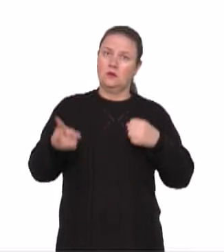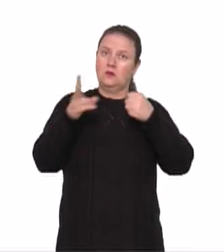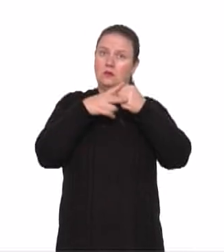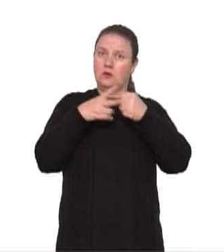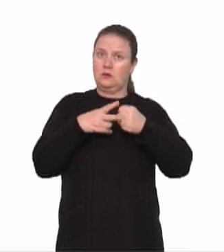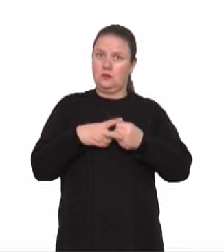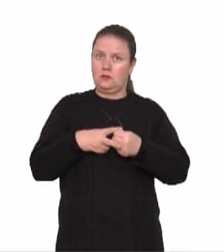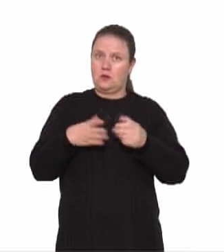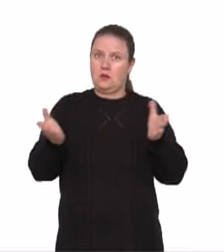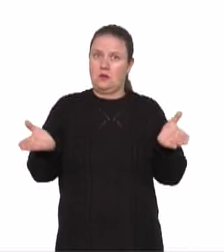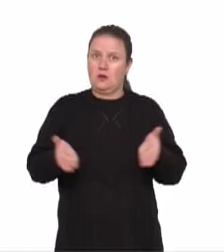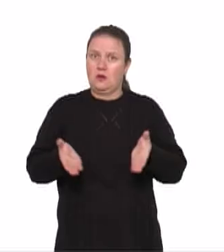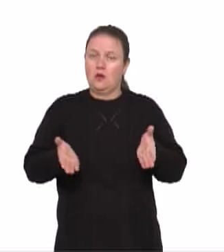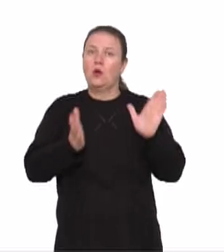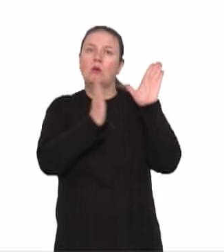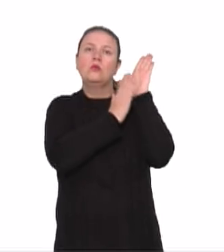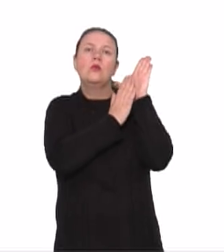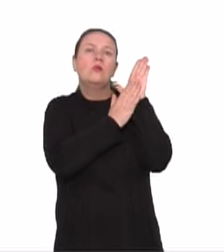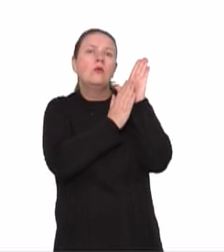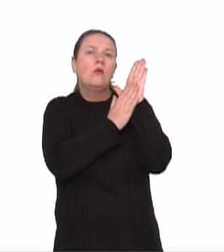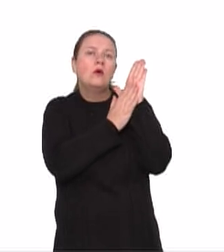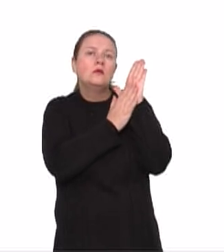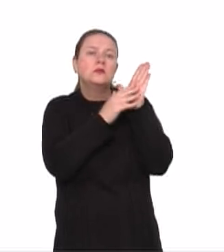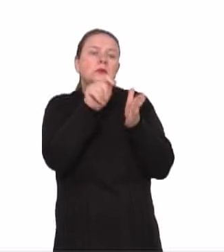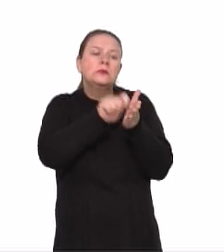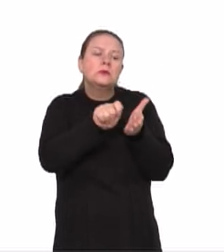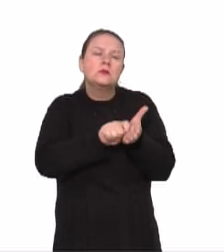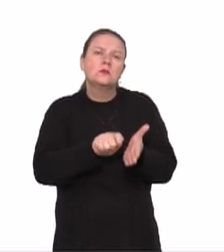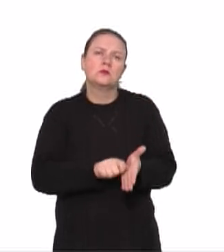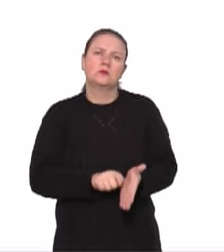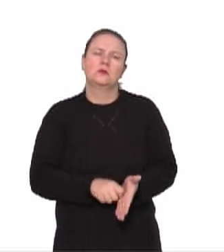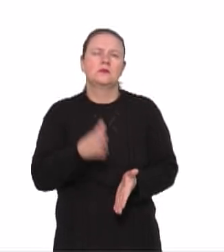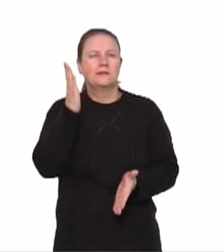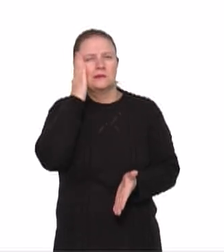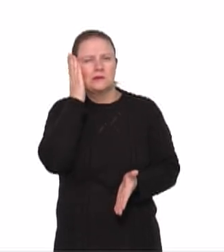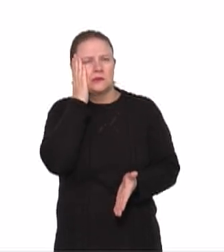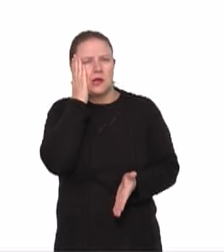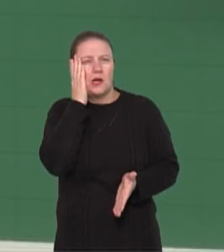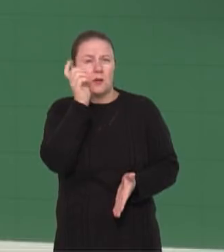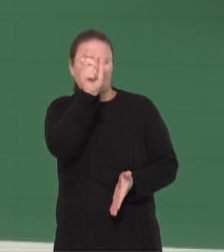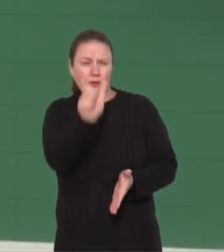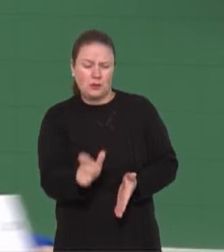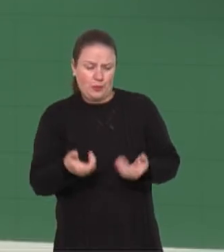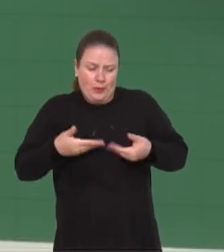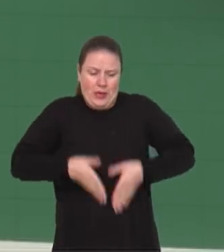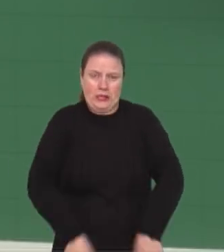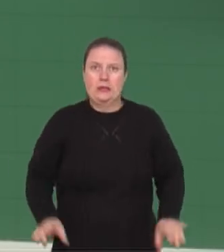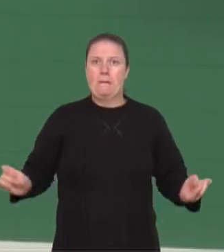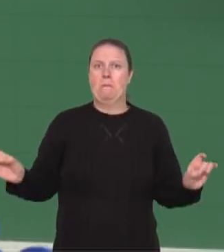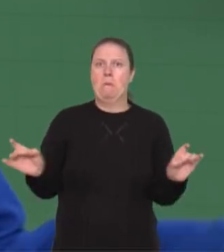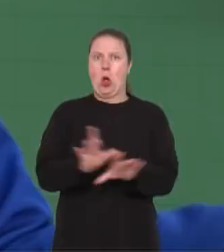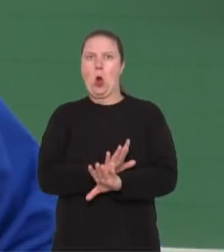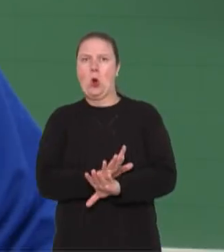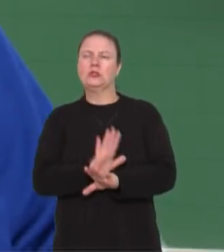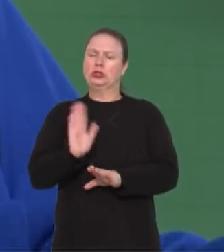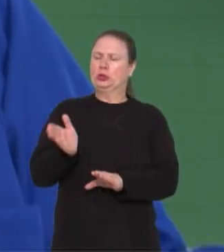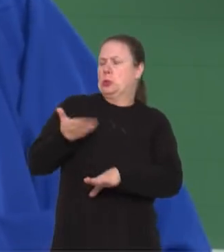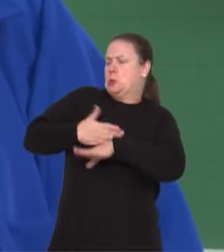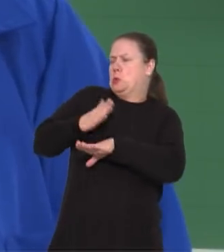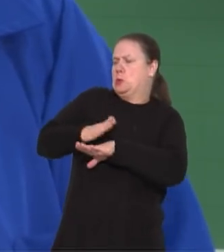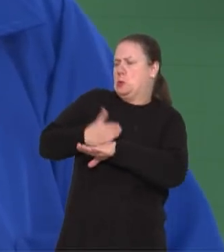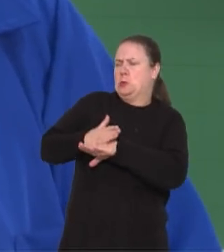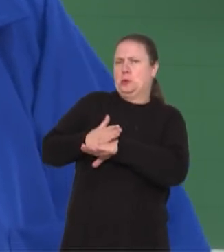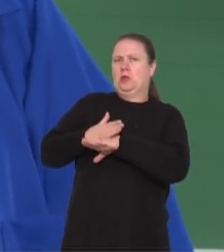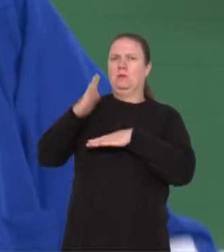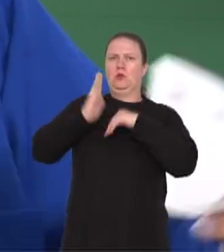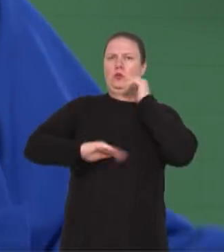temos uma proposta de produção de texto para vocês. A gente sabe que ninguém nasce escritor, ninguém nasce jornalista, ninguém nasce